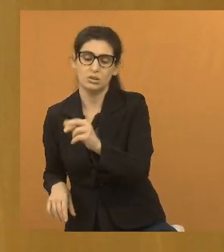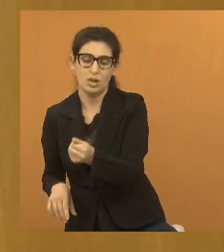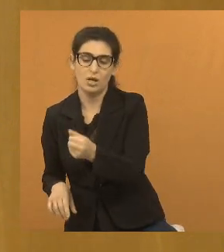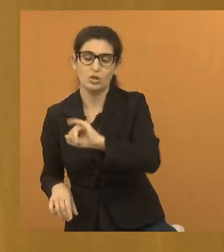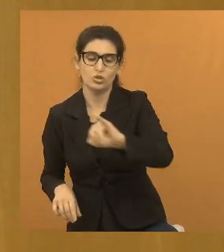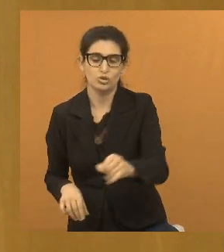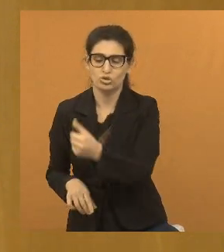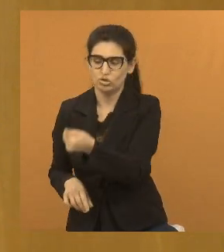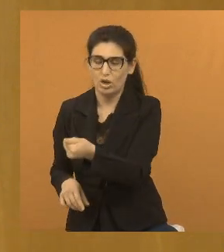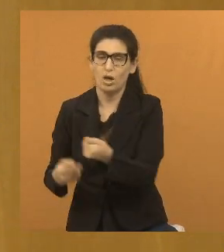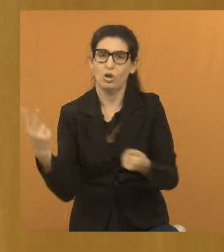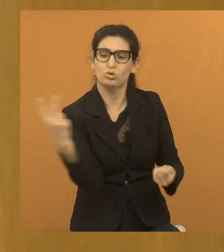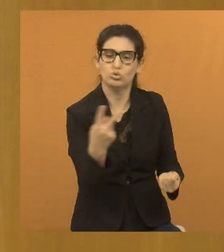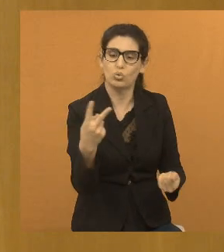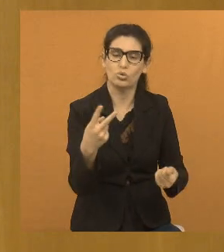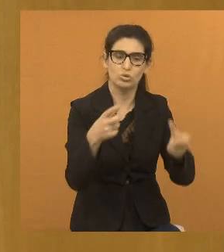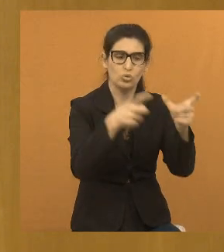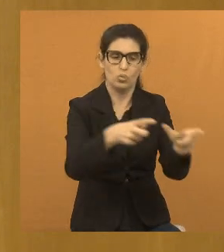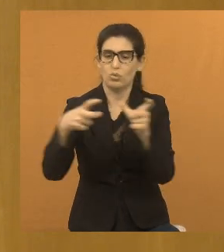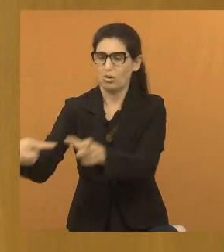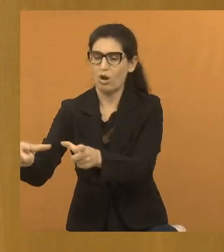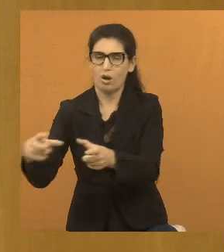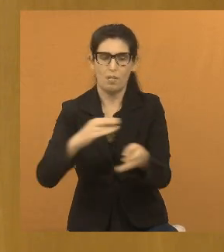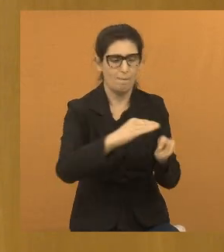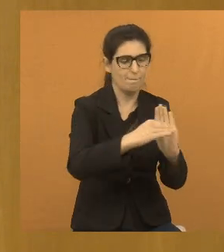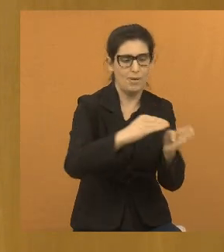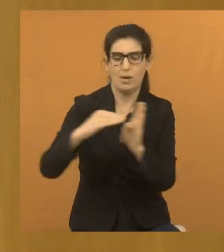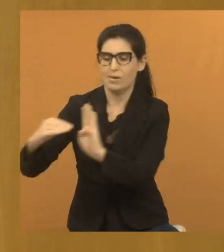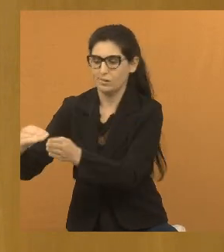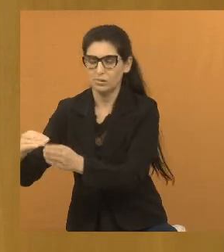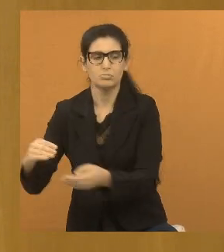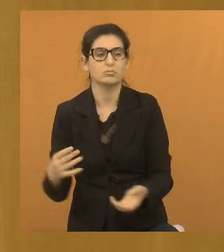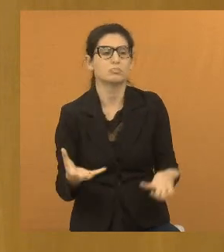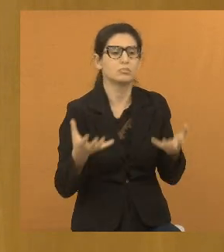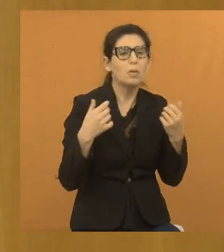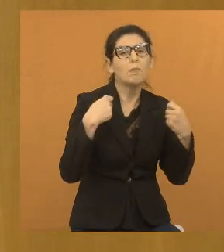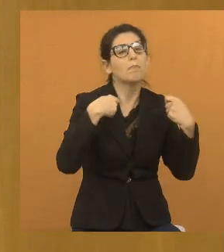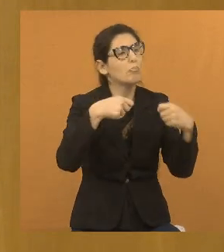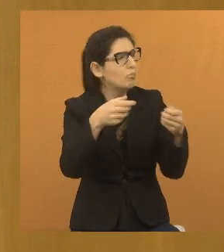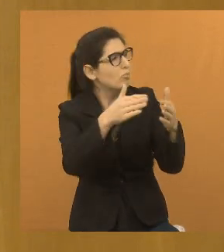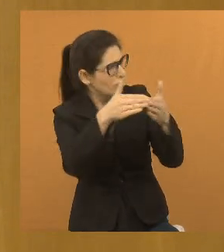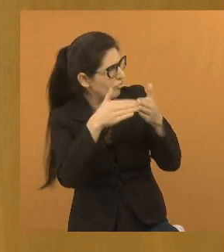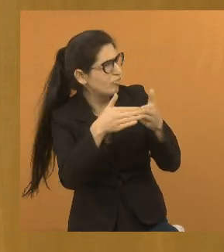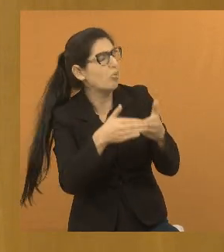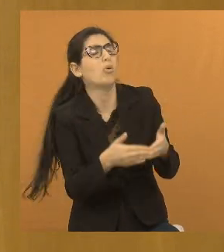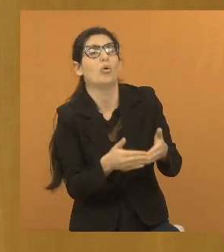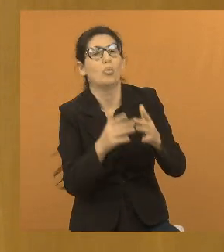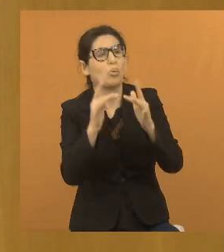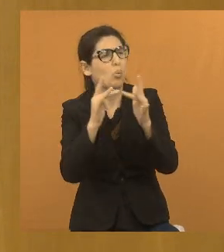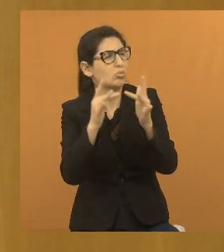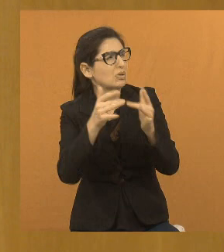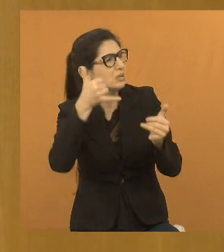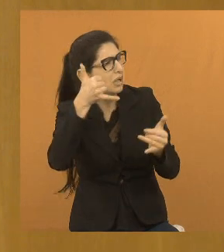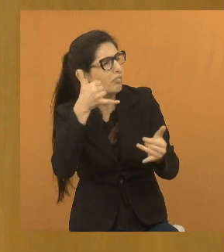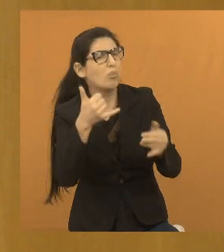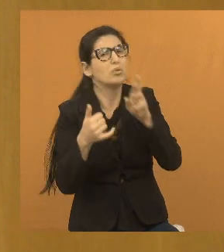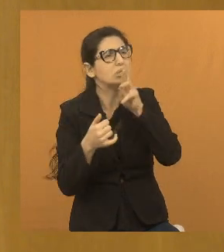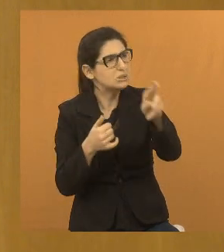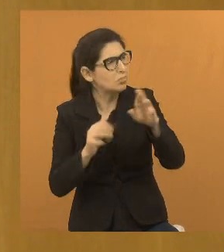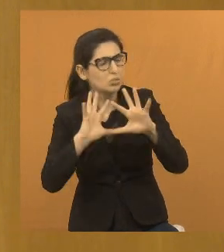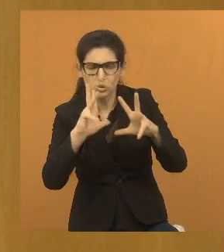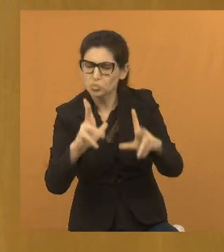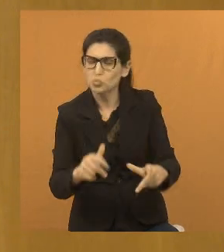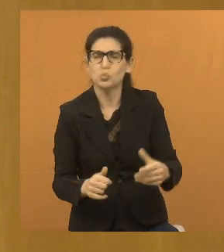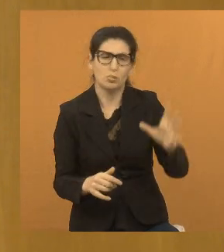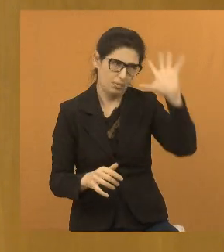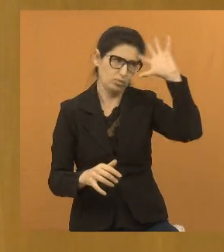que tem de projeto para aquela região e peço que o senhor me passe aqui o seu contato e eu vou respondê-lo no futuro. Tudo bem?